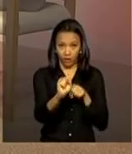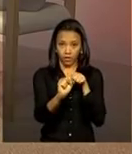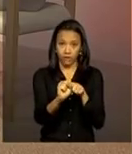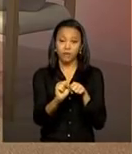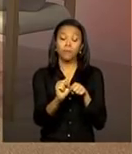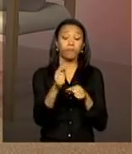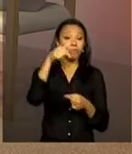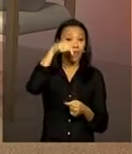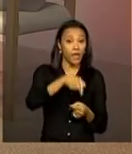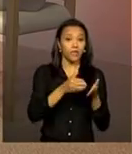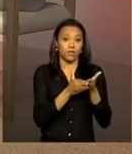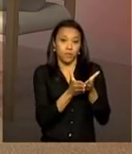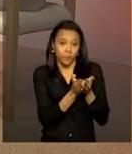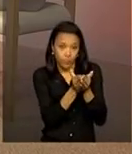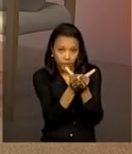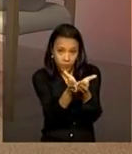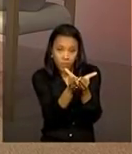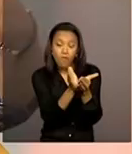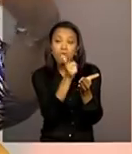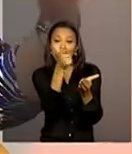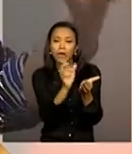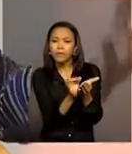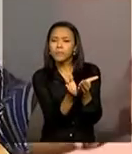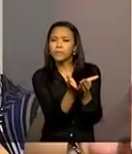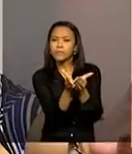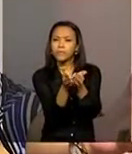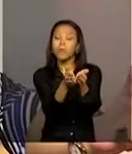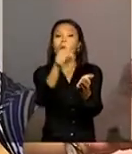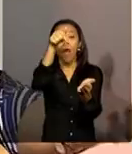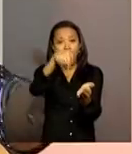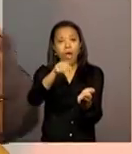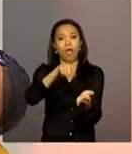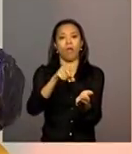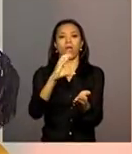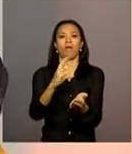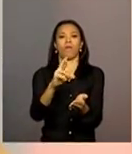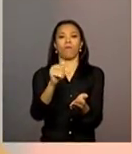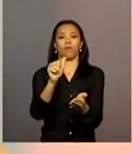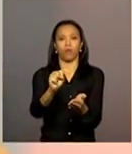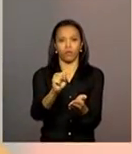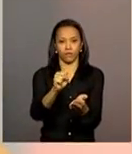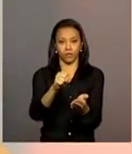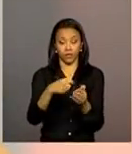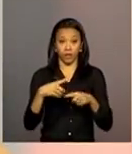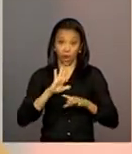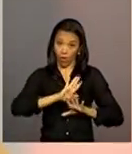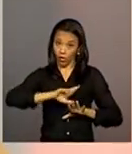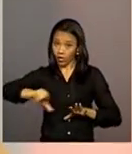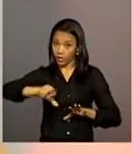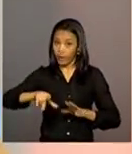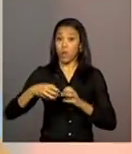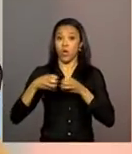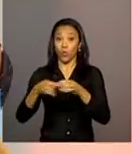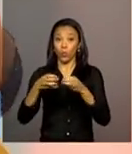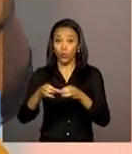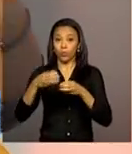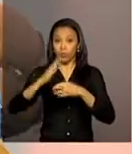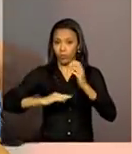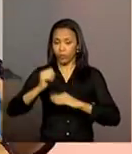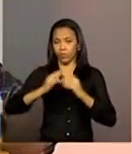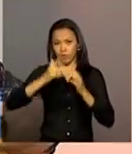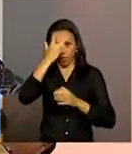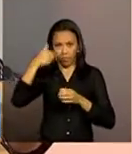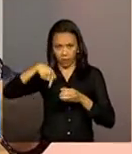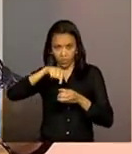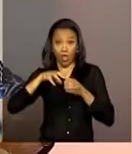essa embarcação Então se deslocaria mas era o Cras a equipe volante é a equipe que compõe um